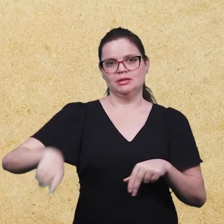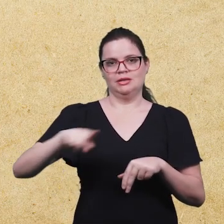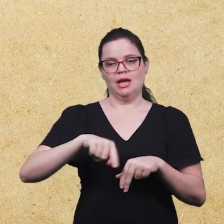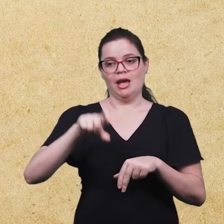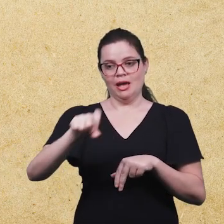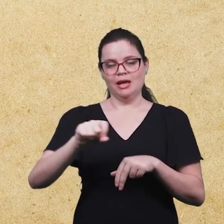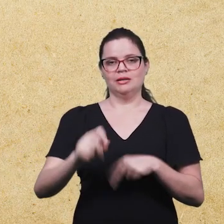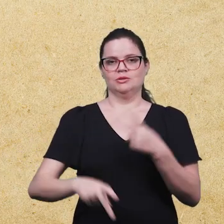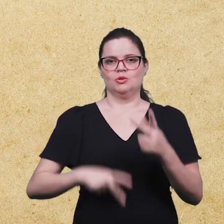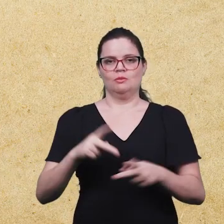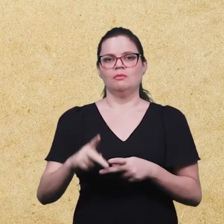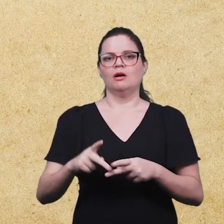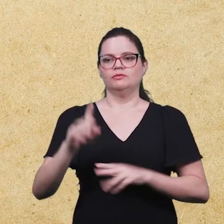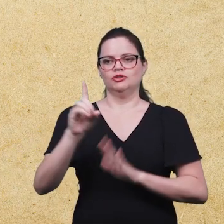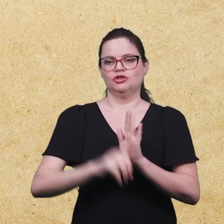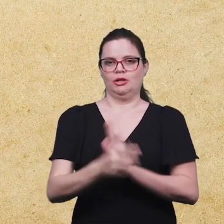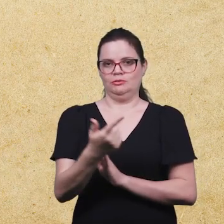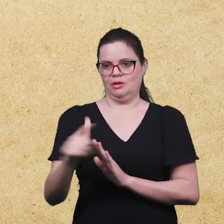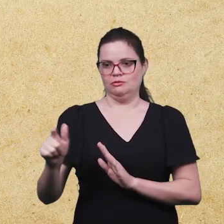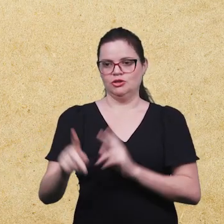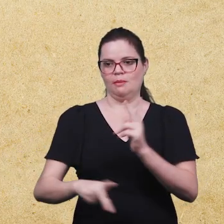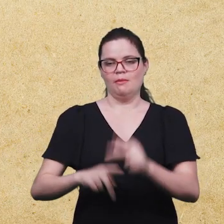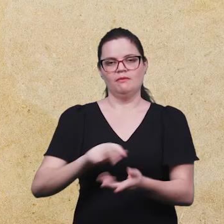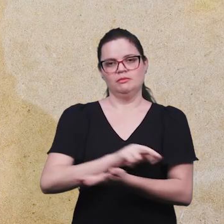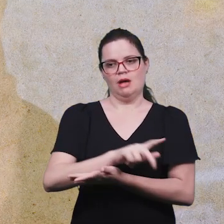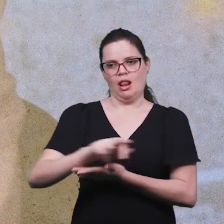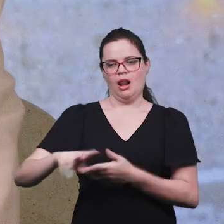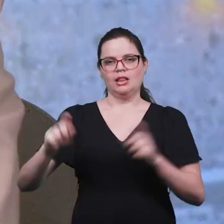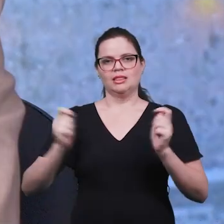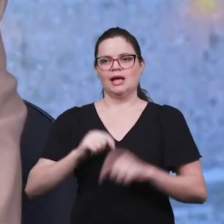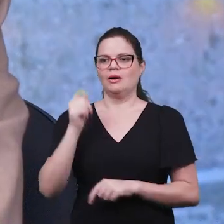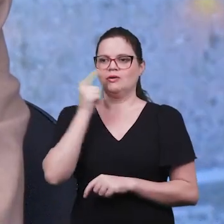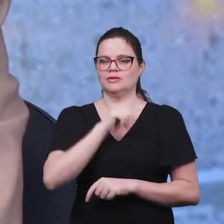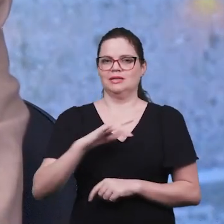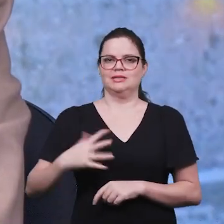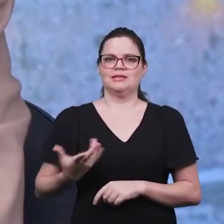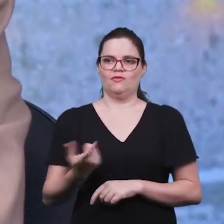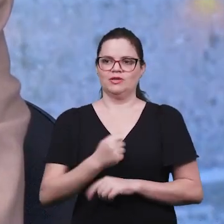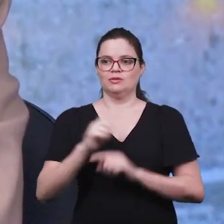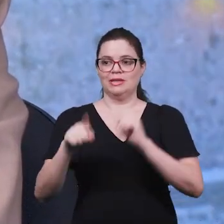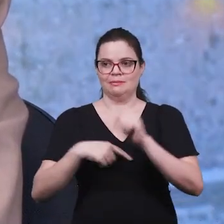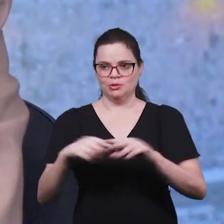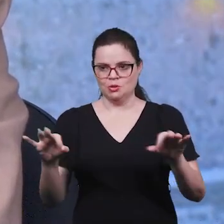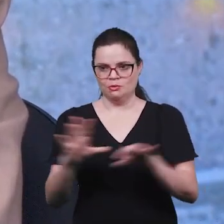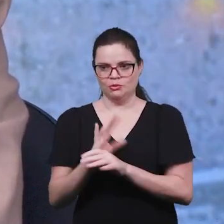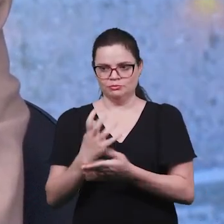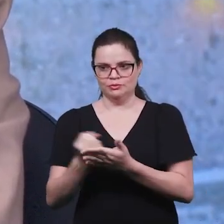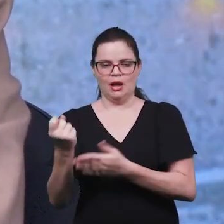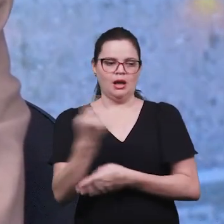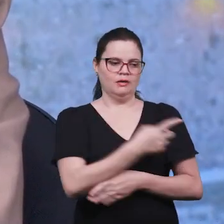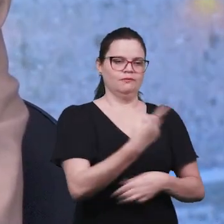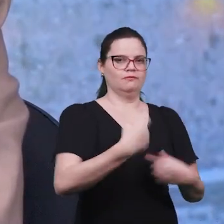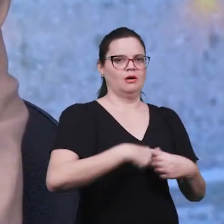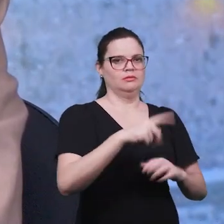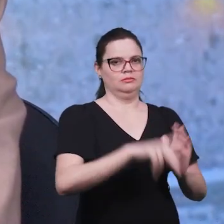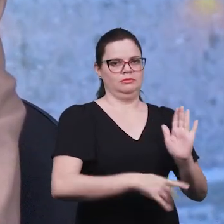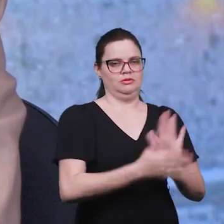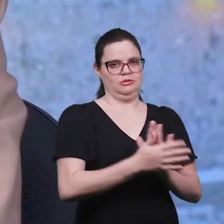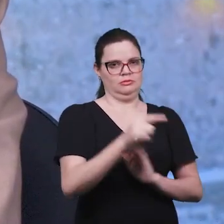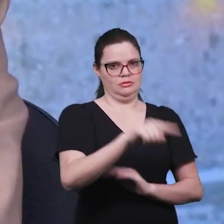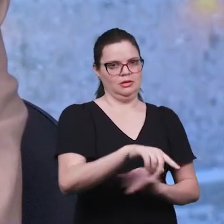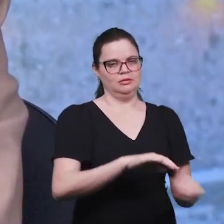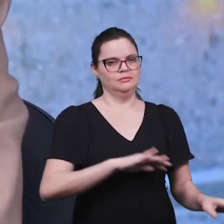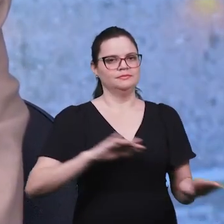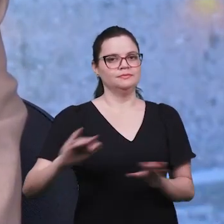entrado. Então, os avisos proféticos sobre o Messias para Israel foram pontuados em todo o Velho Testamento. E